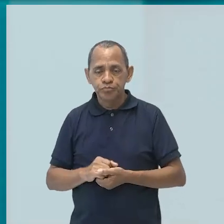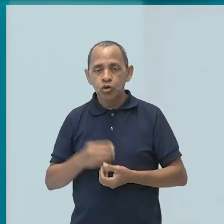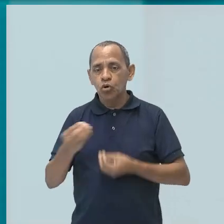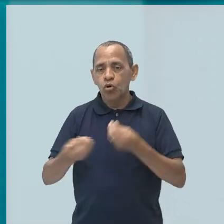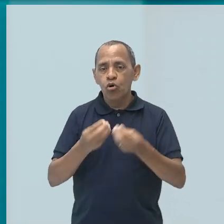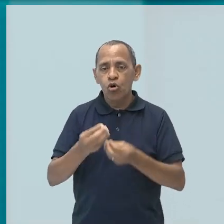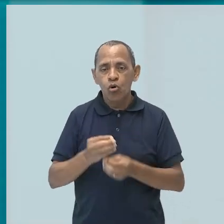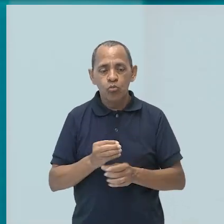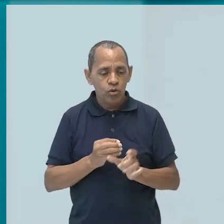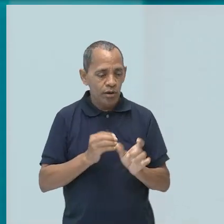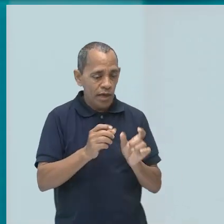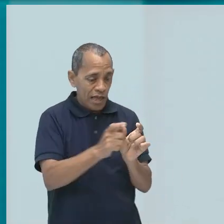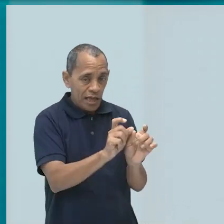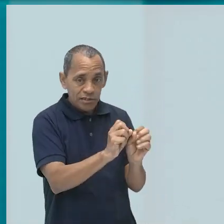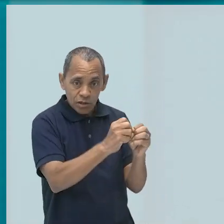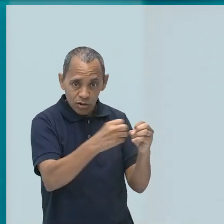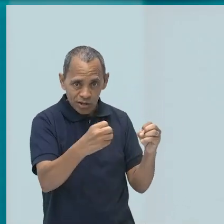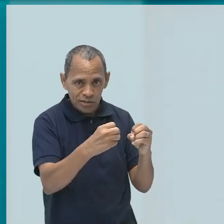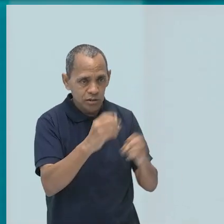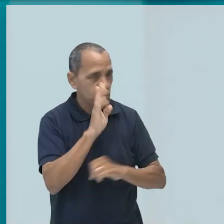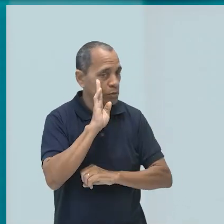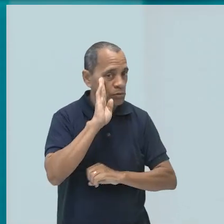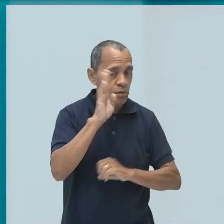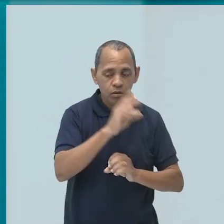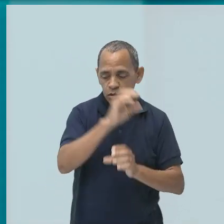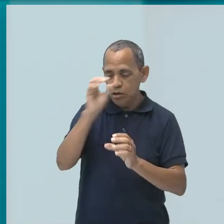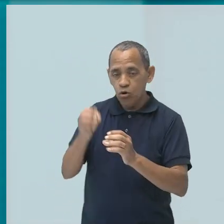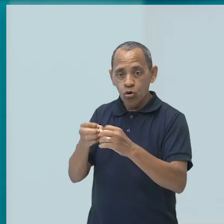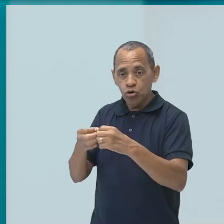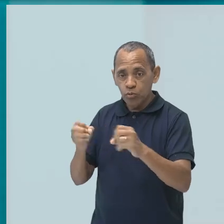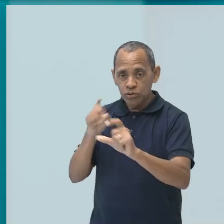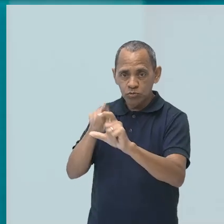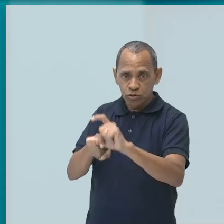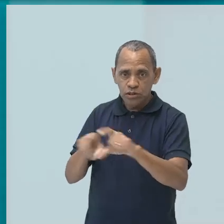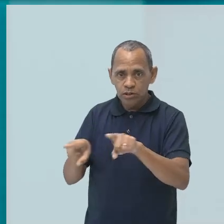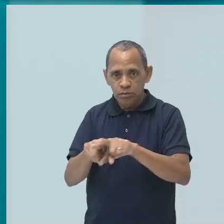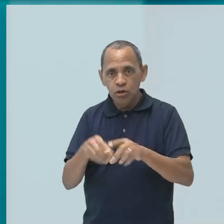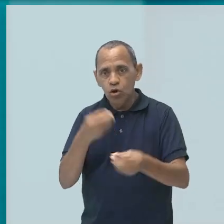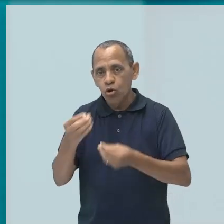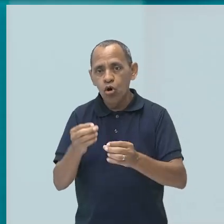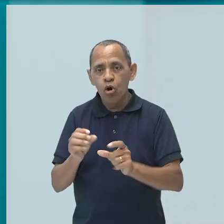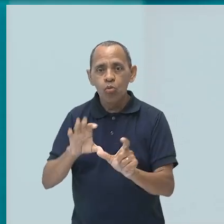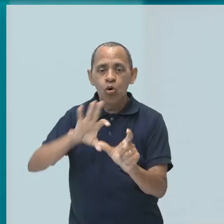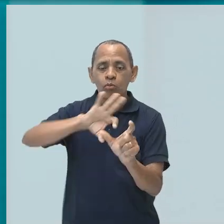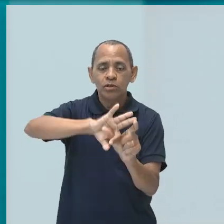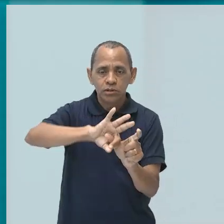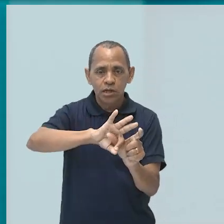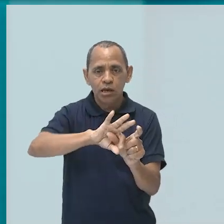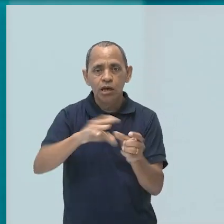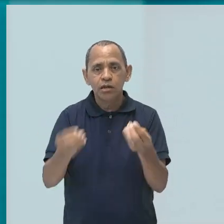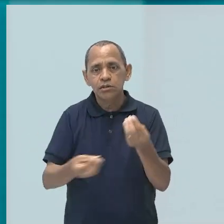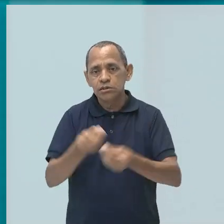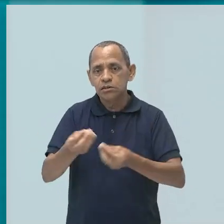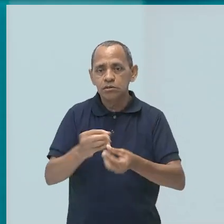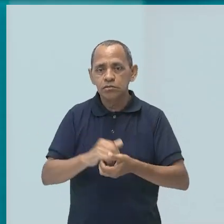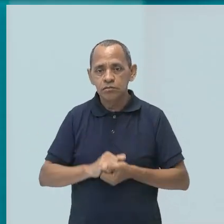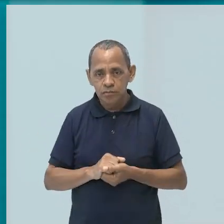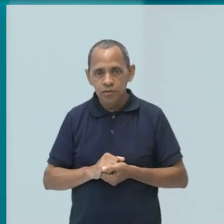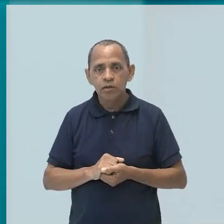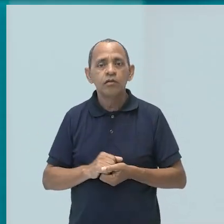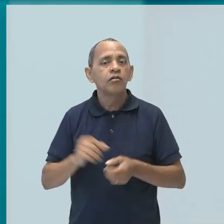oração principal e o outro na oração subordinada, mas isso é geralmente, né? E aí tem ali uma